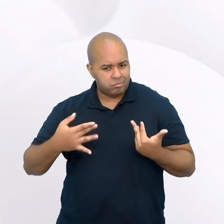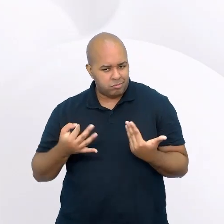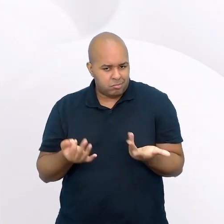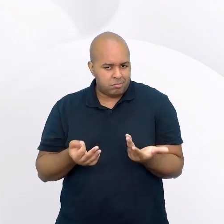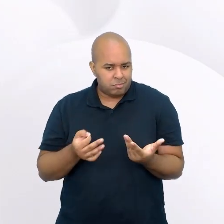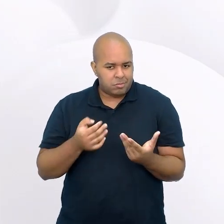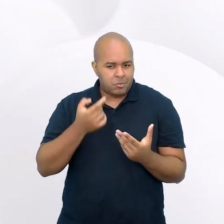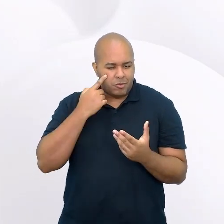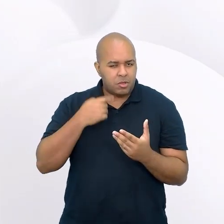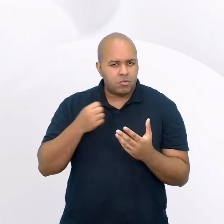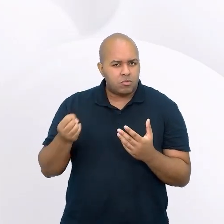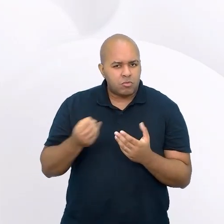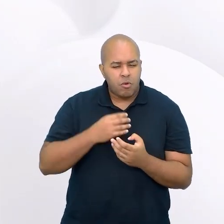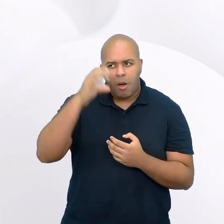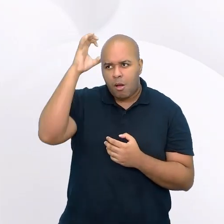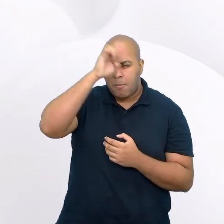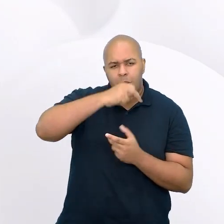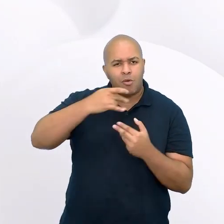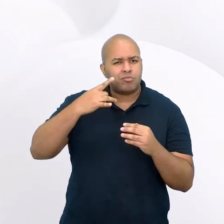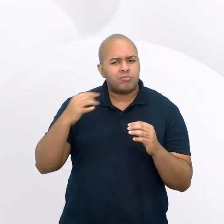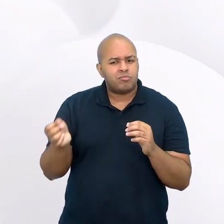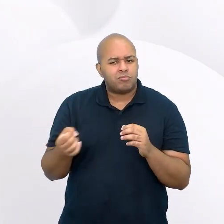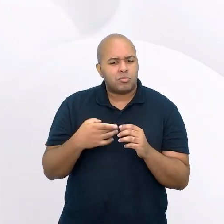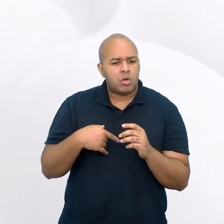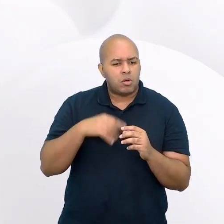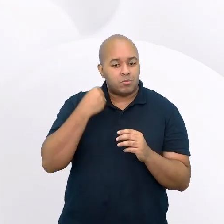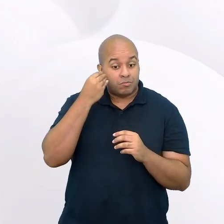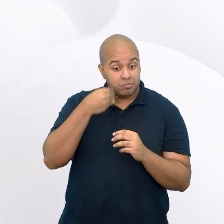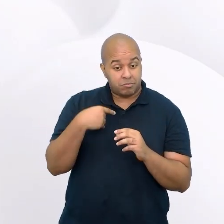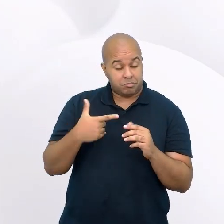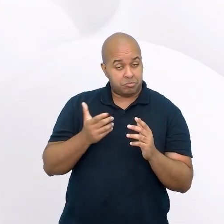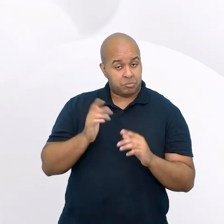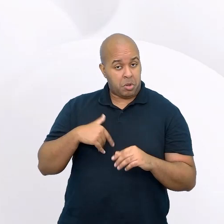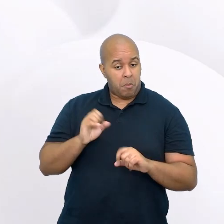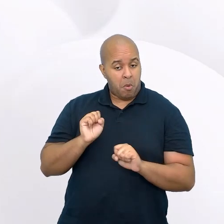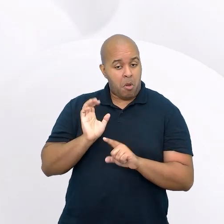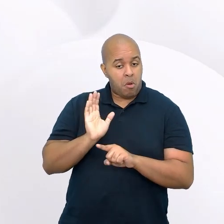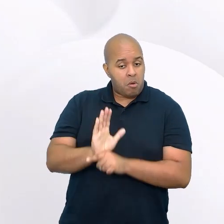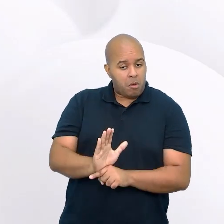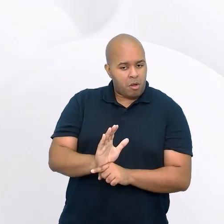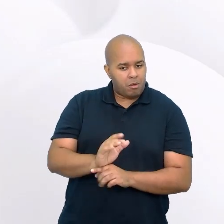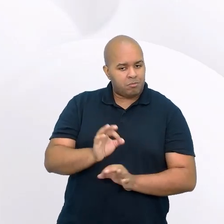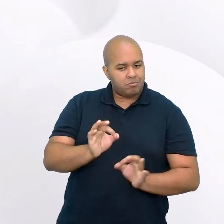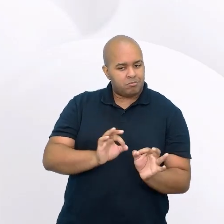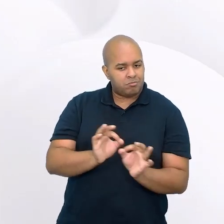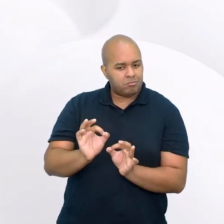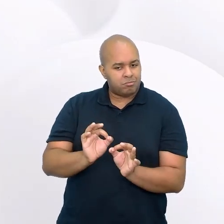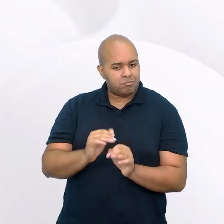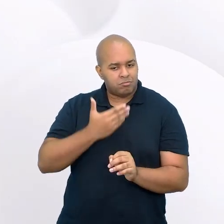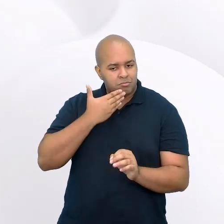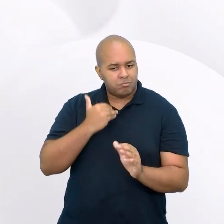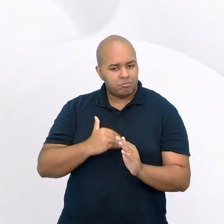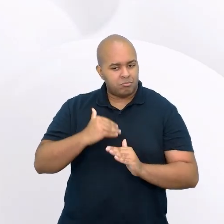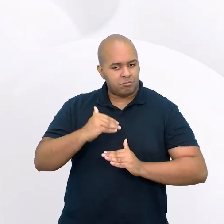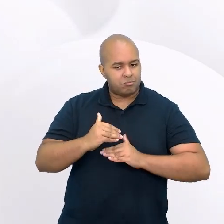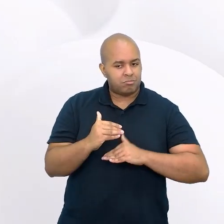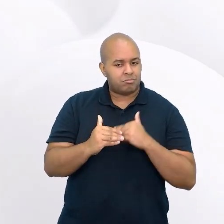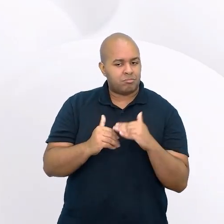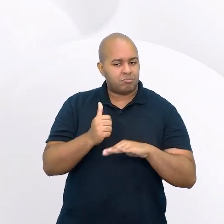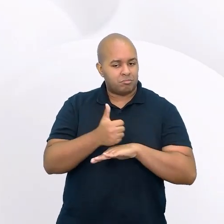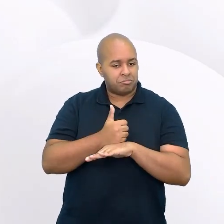afins apropriar-se de novos conhecimentos e experiências que lhe possibilitem ape rfeiçoamento profissional